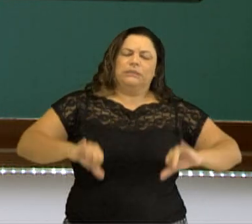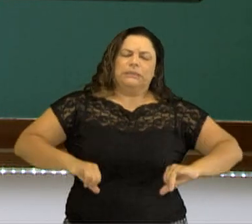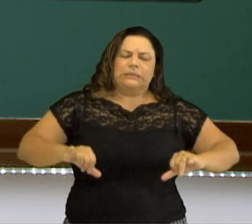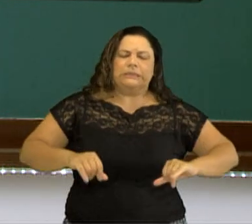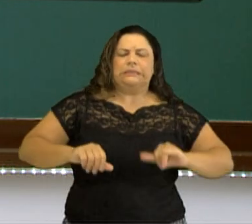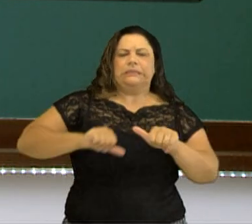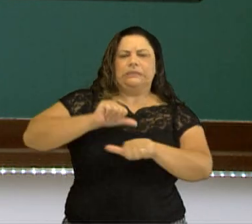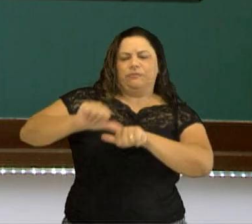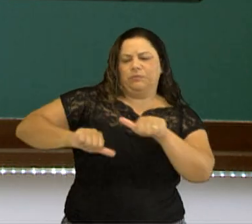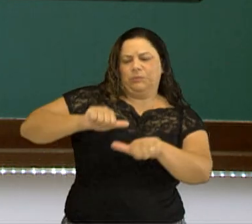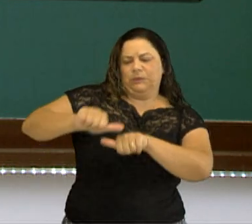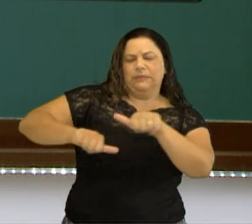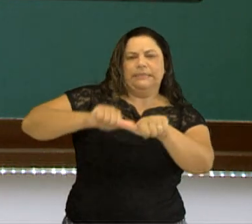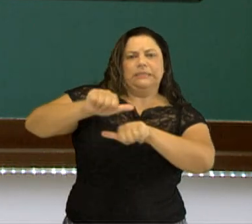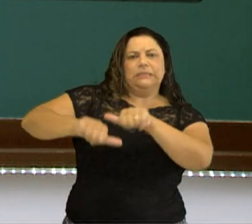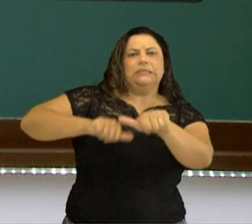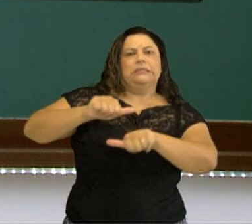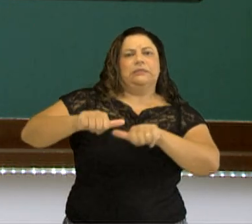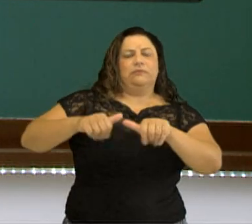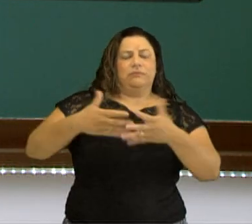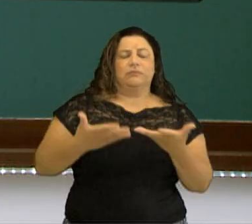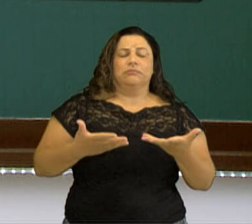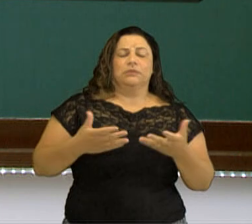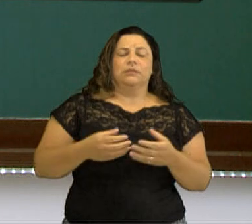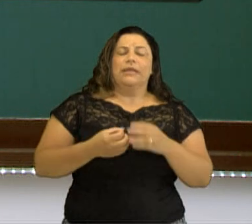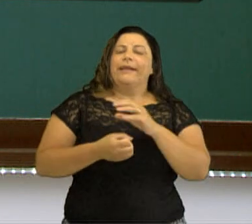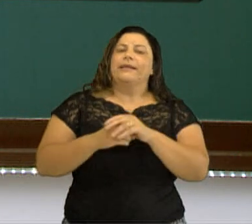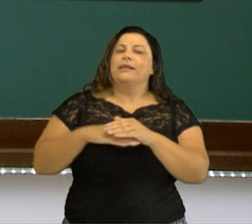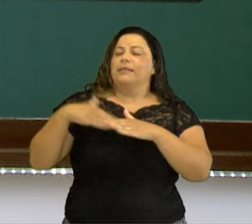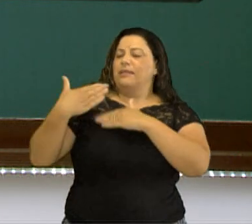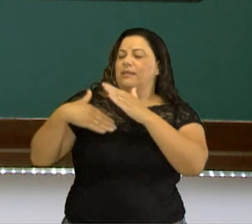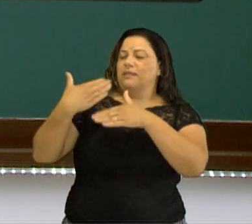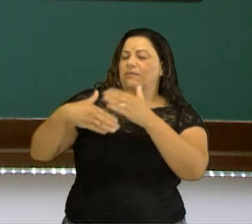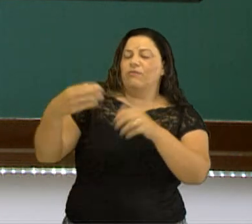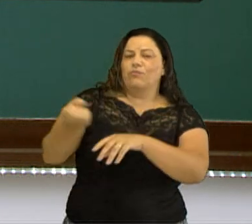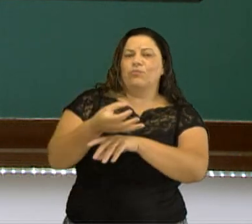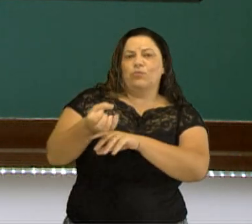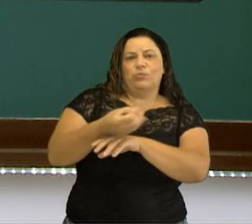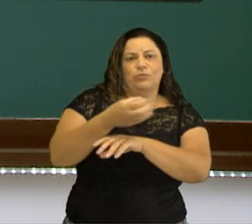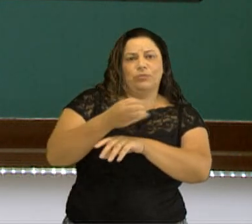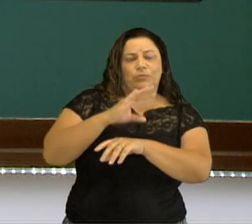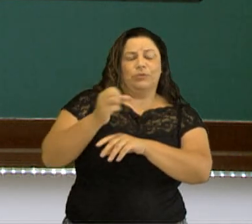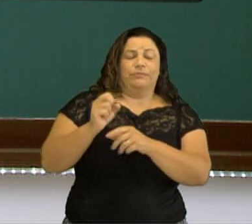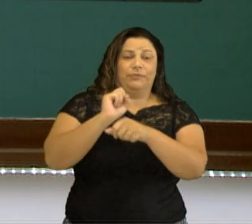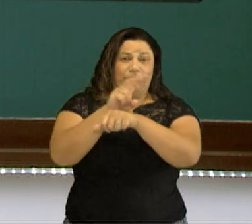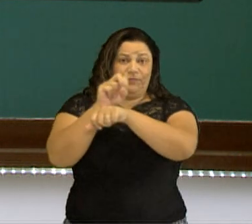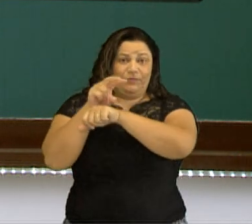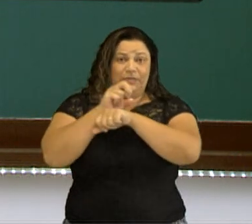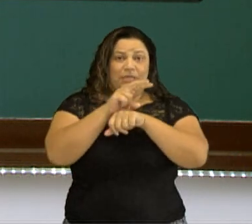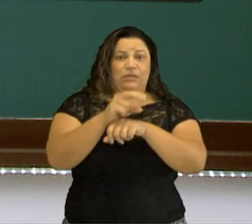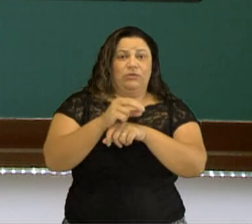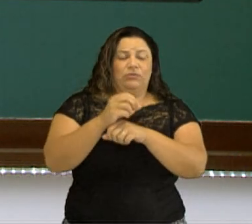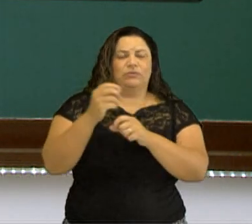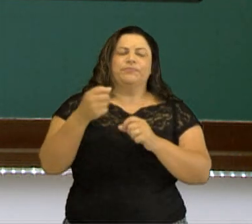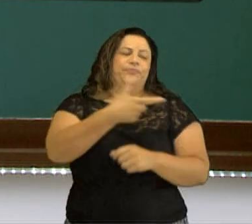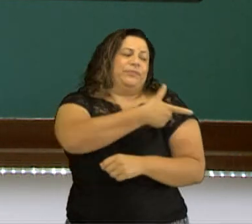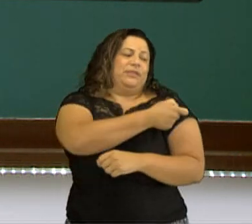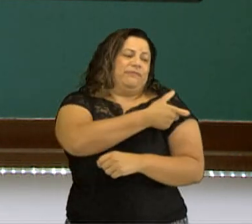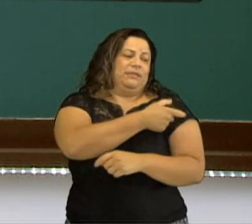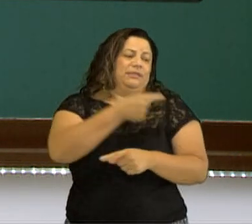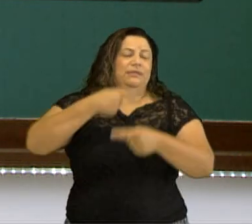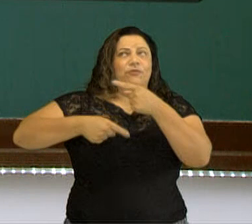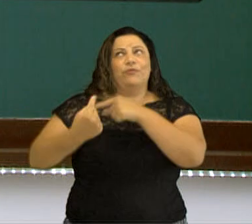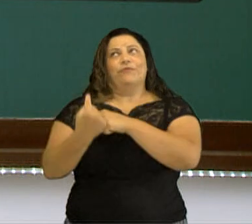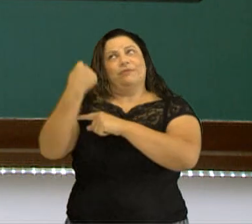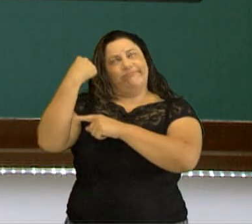e desenvolver novos tipos de vírus. Aí aquela vacina que foi feita anteriormente, talvez não faça efeito para o vírus